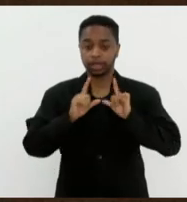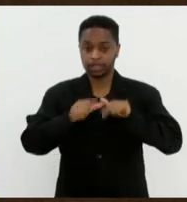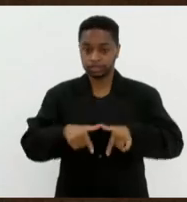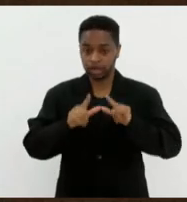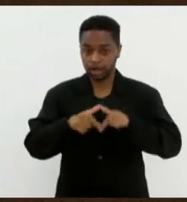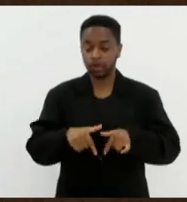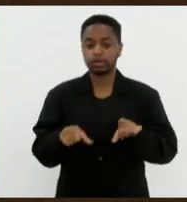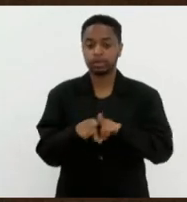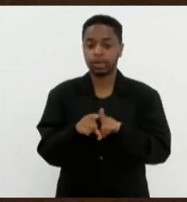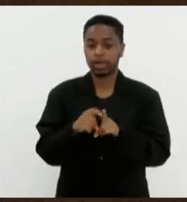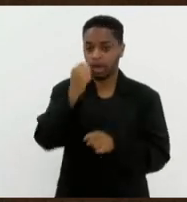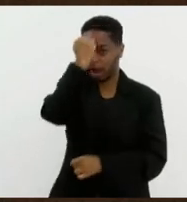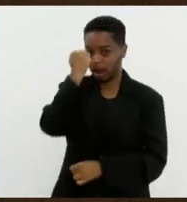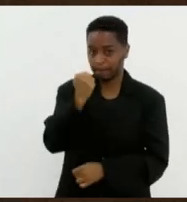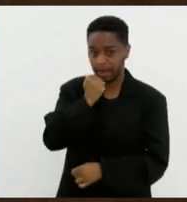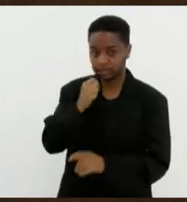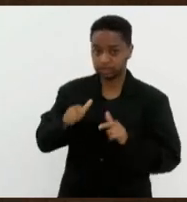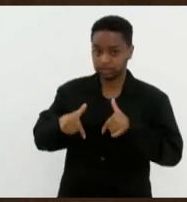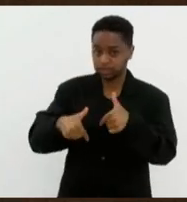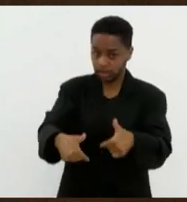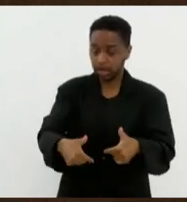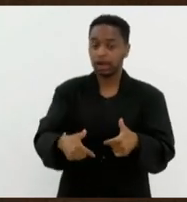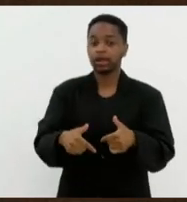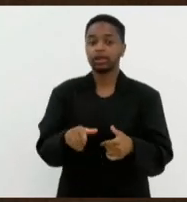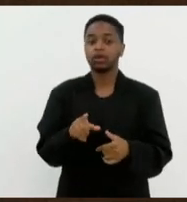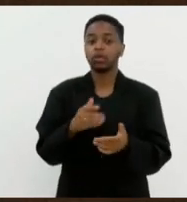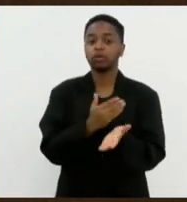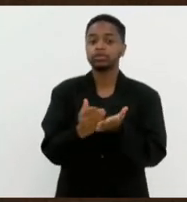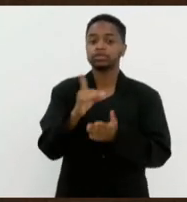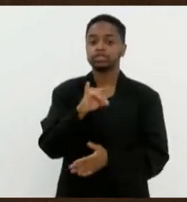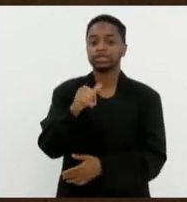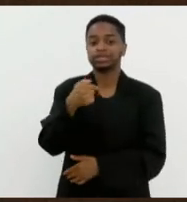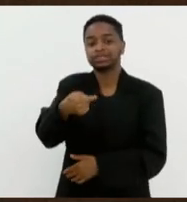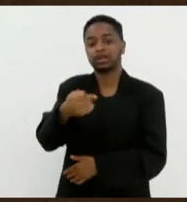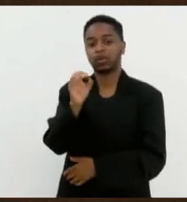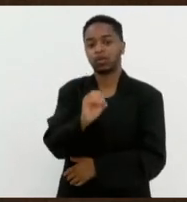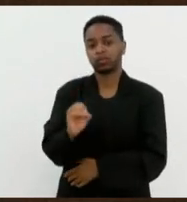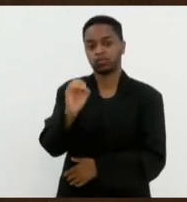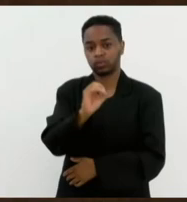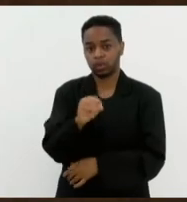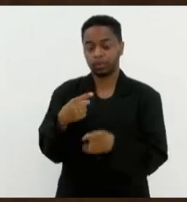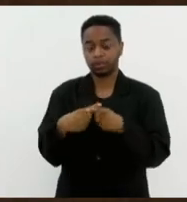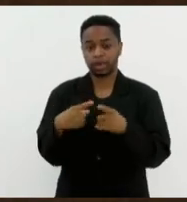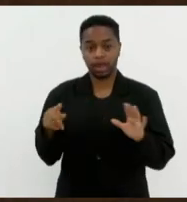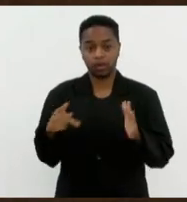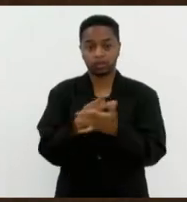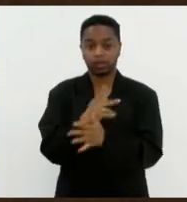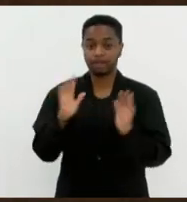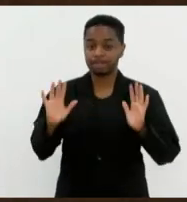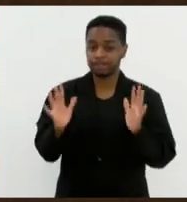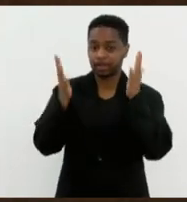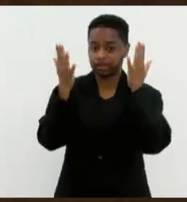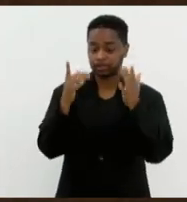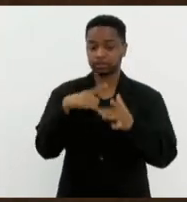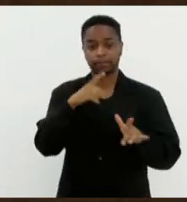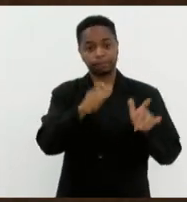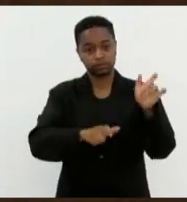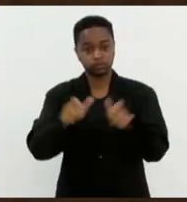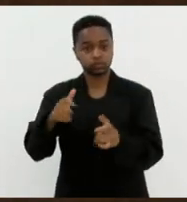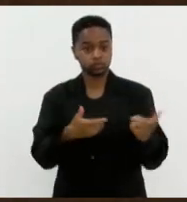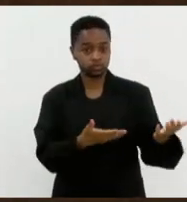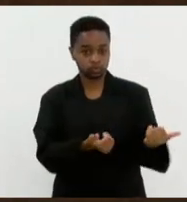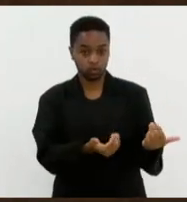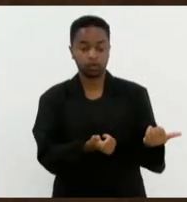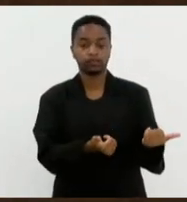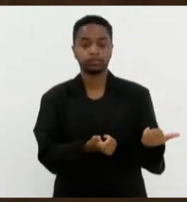Hamas, tudo começou no dia 7 de outubro, quando estava acontecendo uma festa onde pessoas jovens